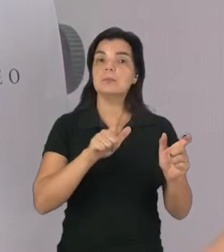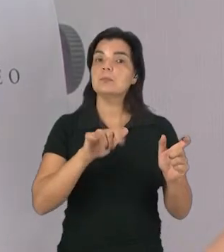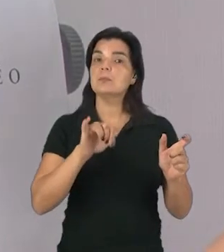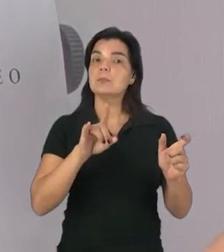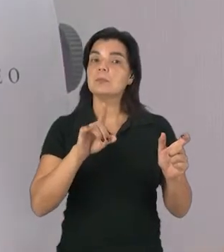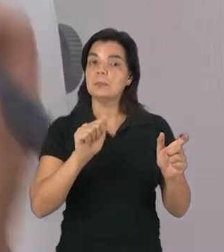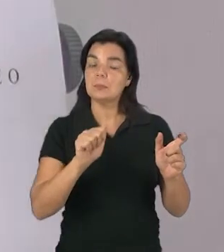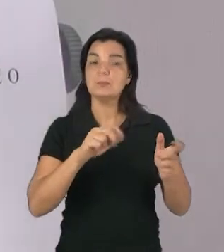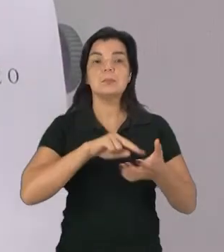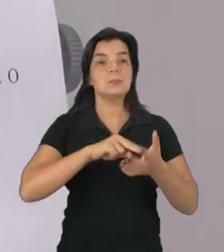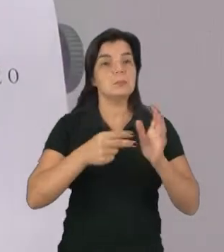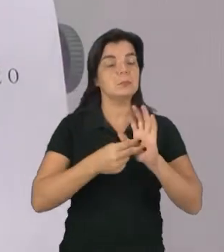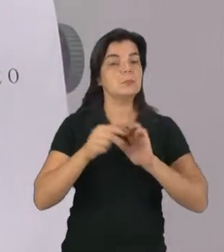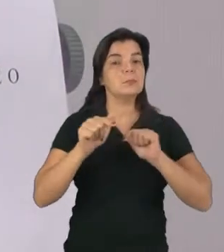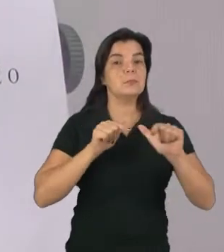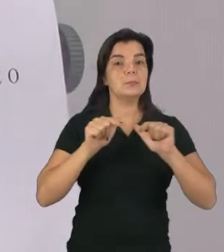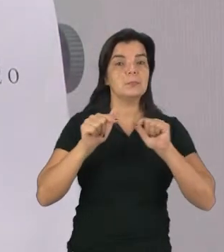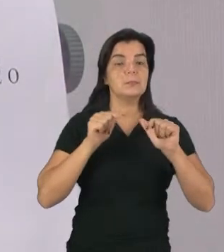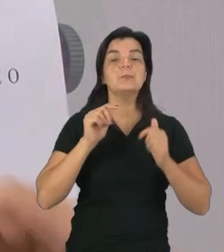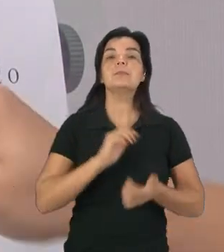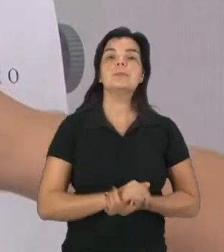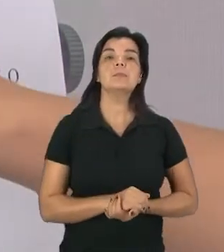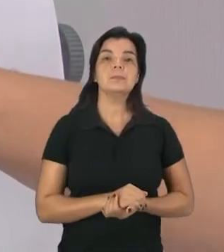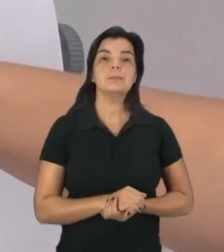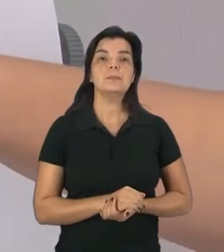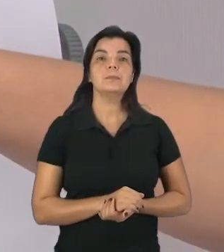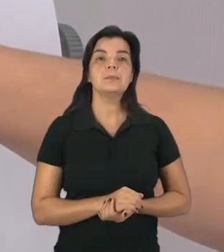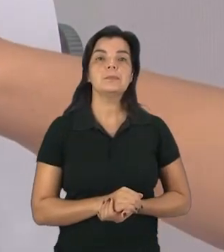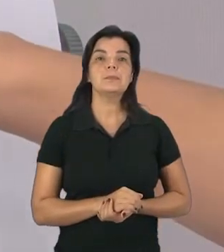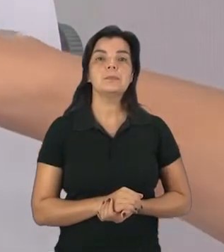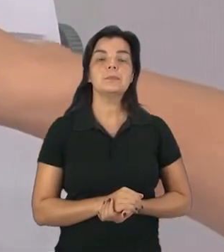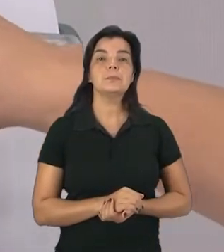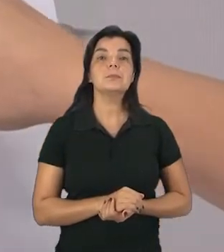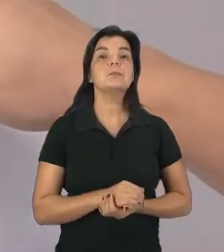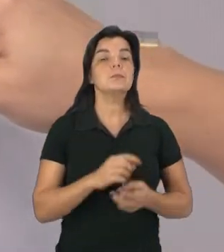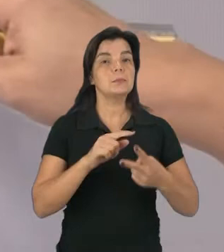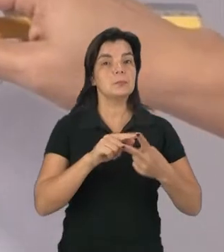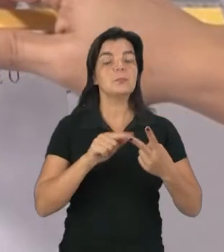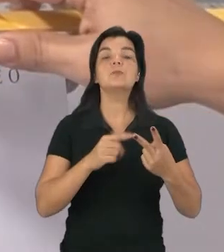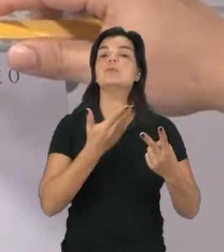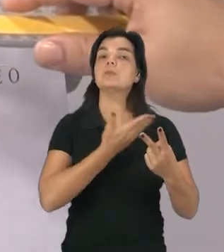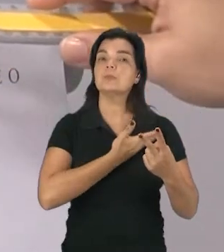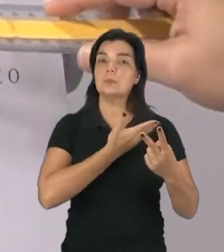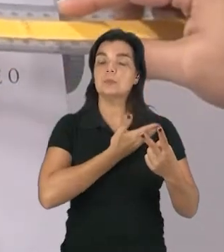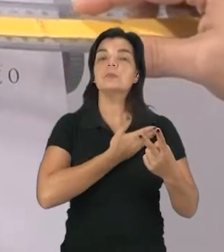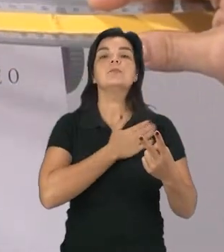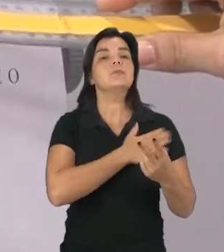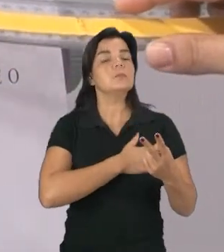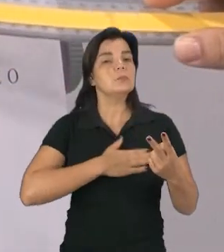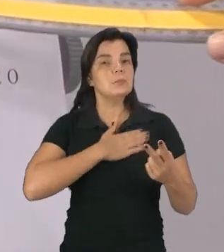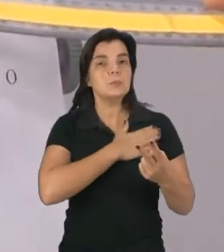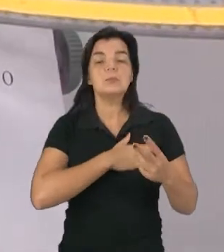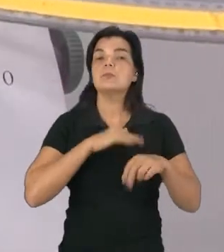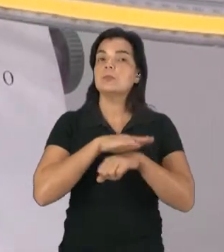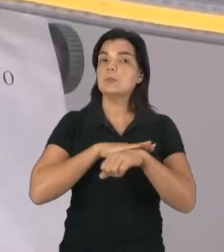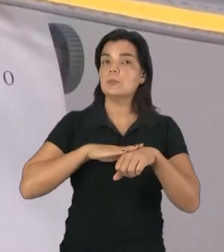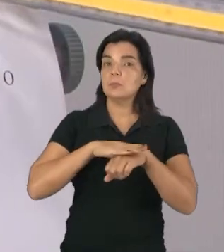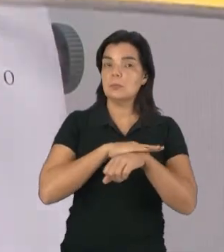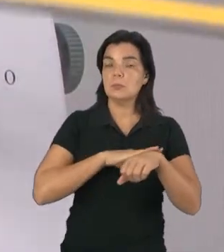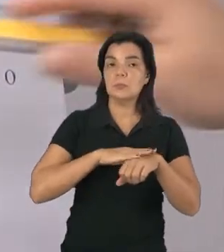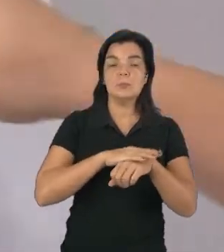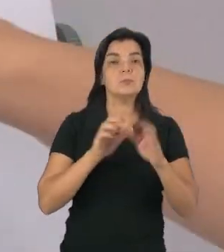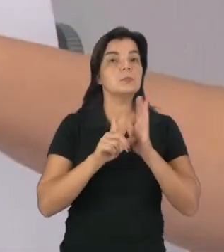aqui. Muito bem. Próxima frase. As duas amigas gostavam tanto de conversar que